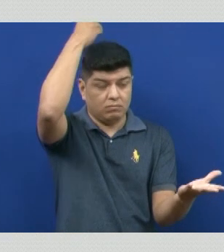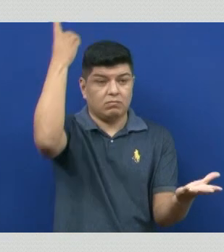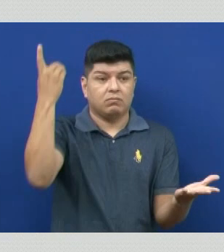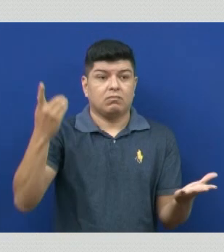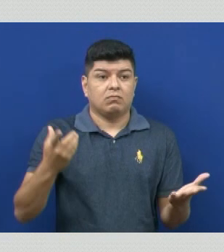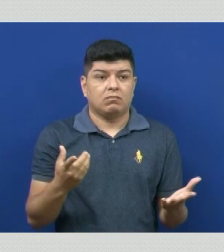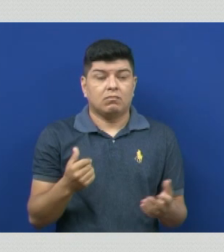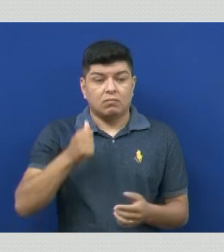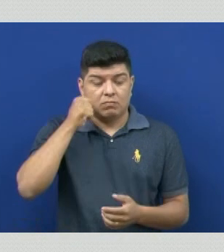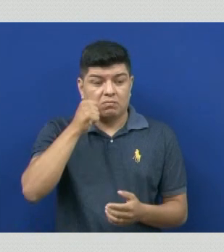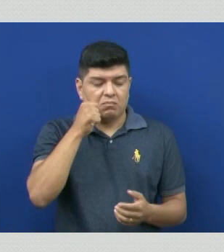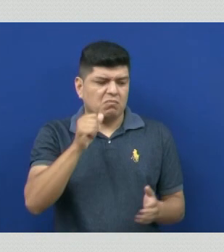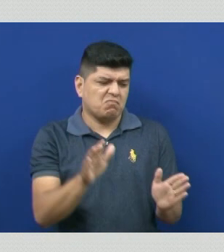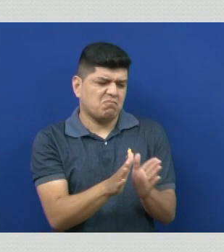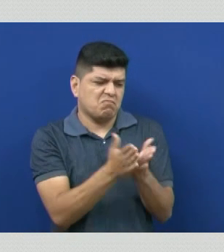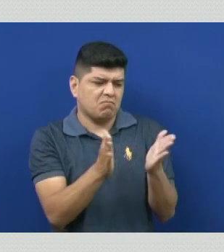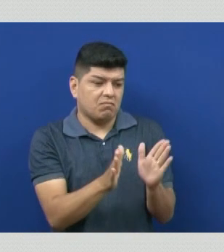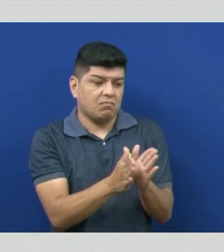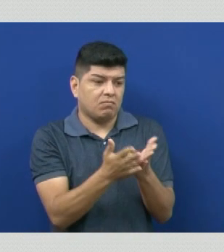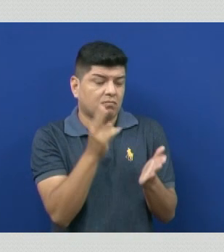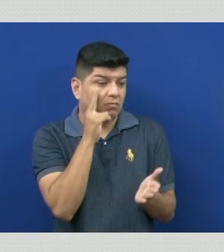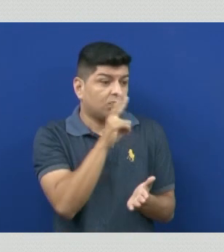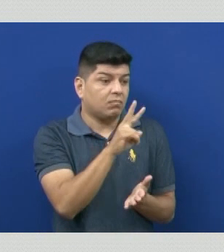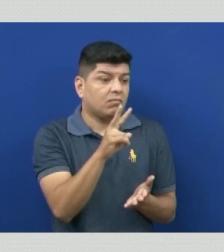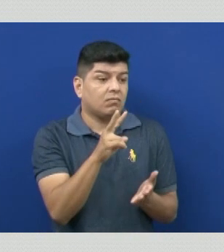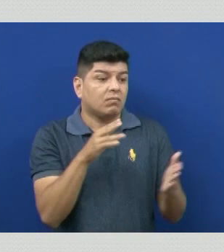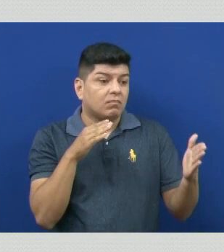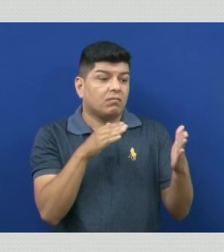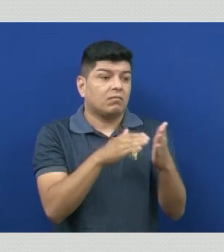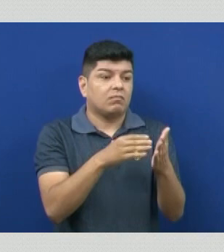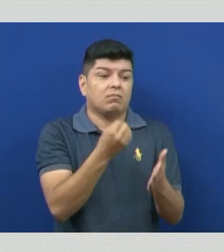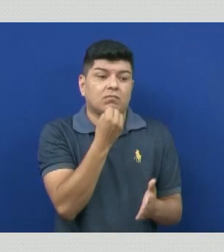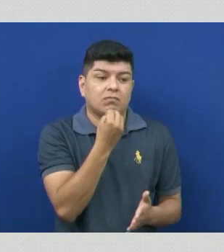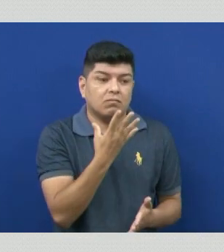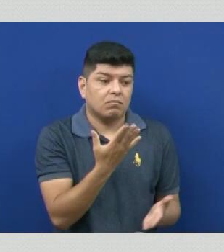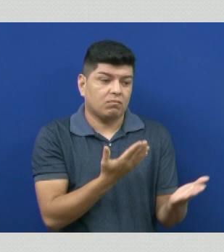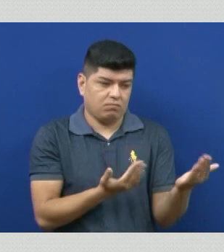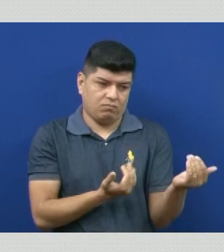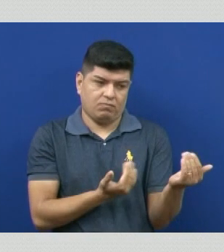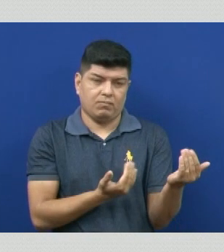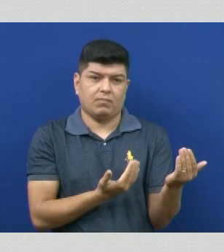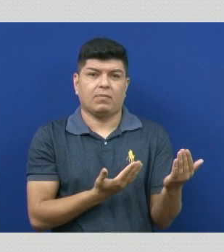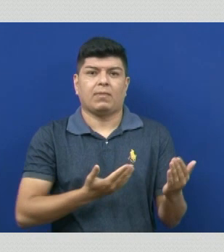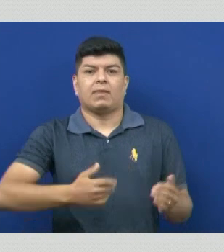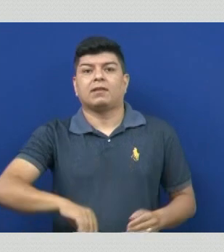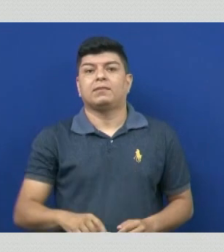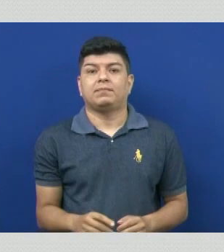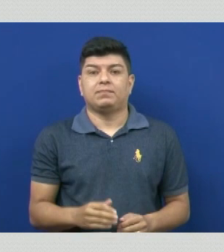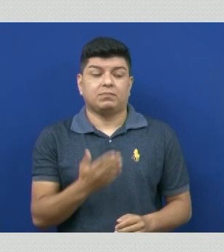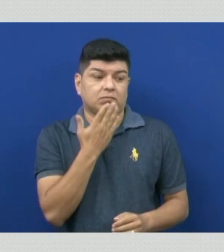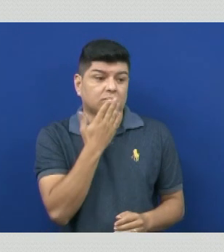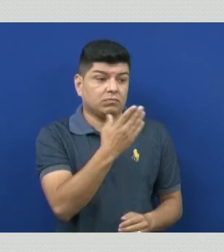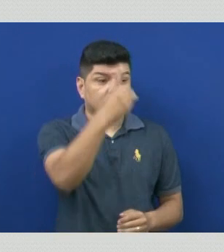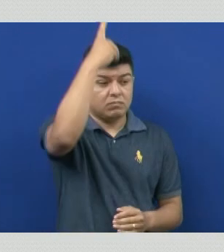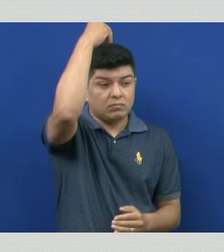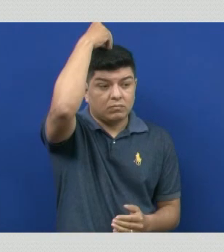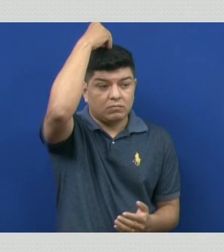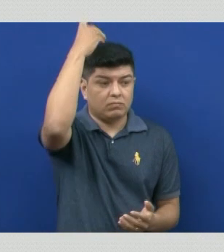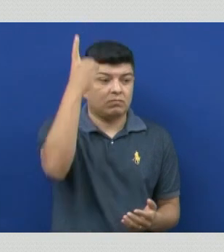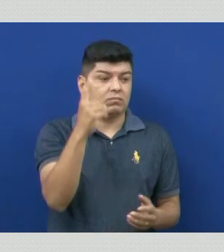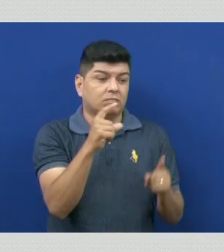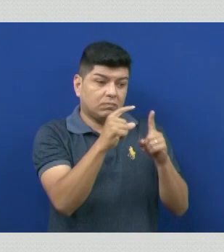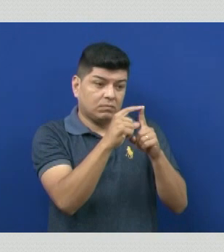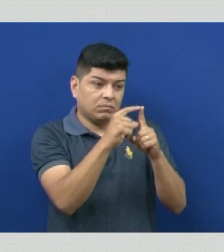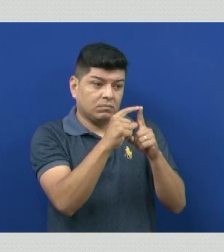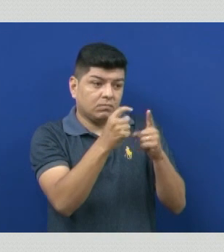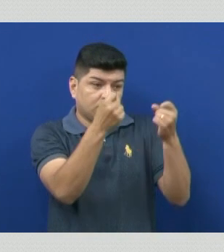forma de camponesa pobre, para ver até que ponto iria a bondade daquela jovem. "Eu te faço o dom de que, a cada palavra